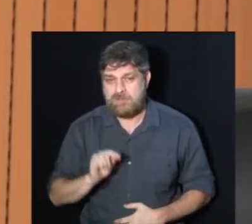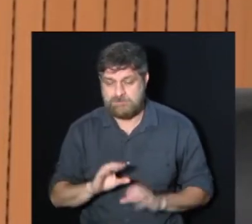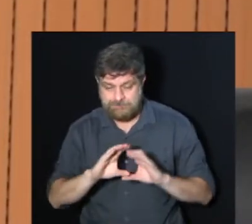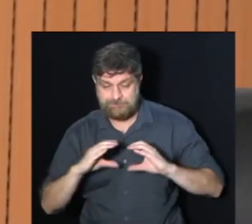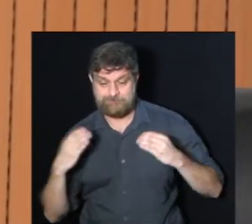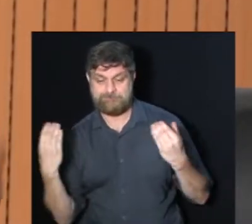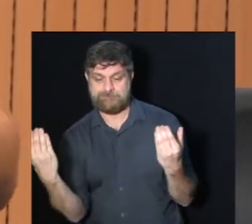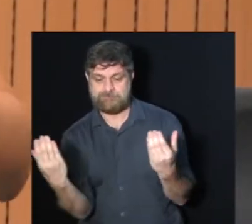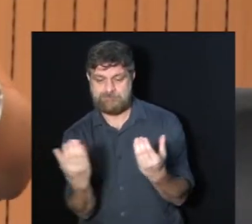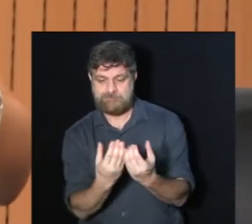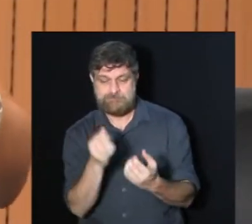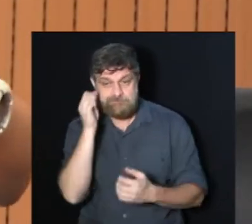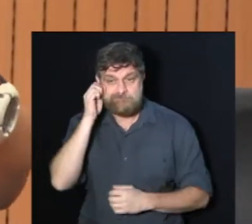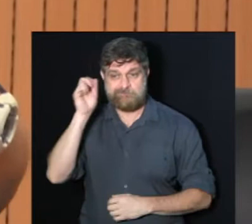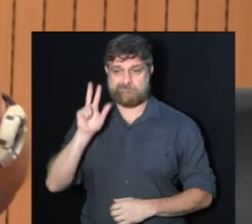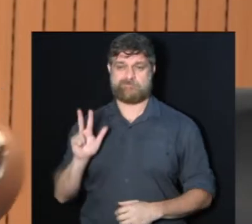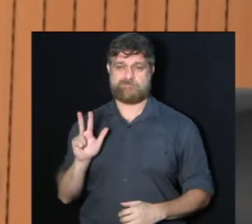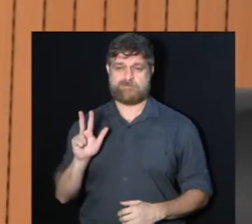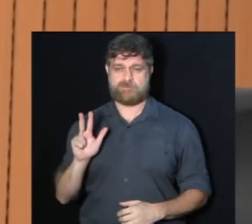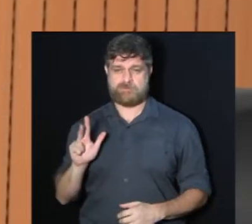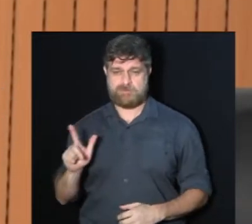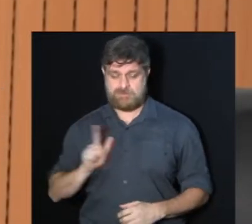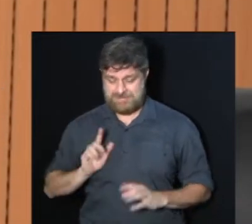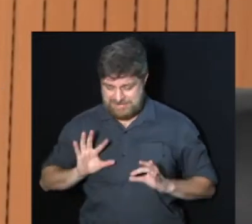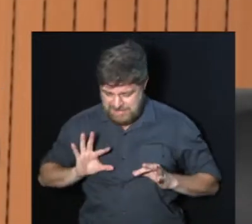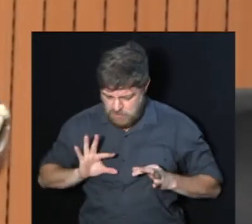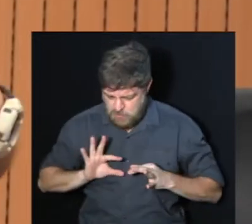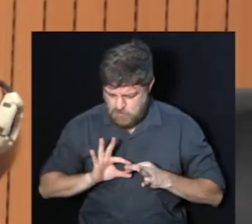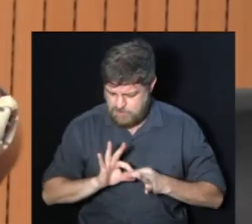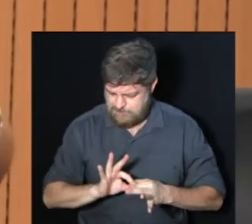comunidade, né, de se unir